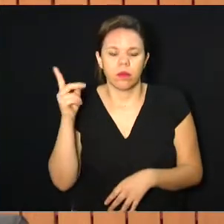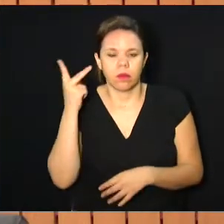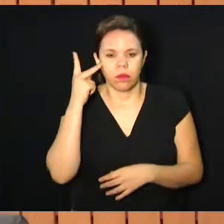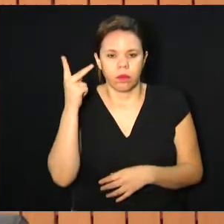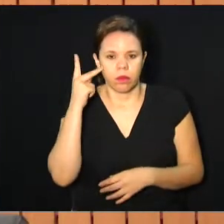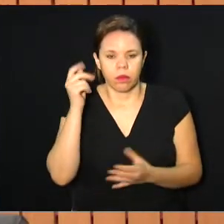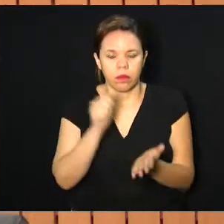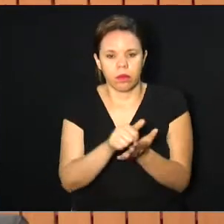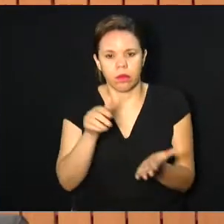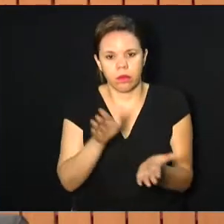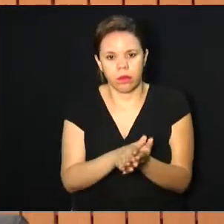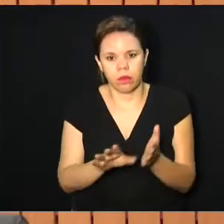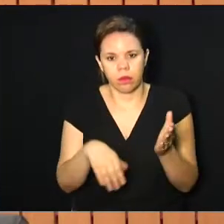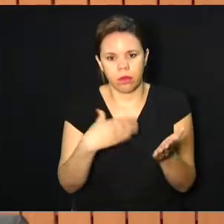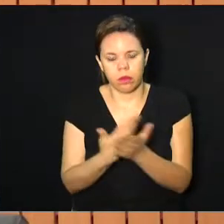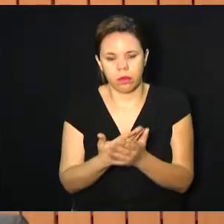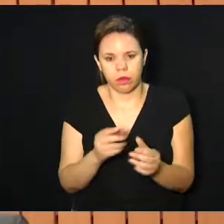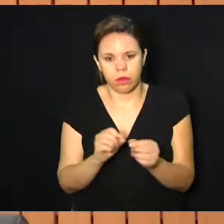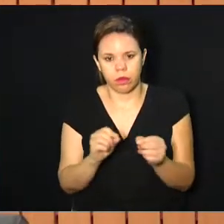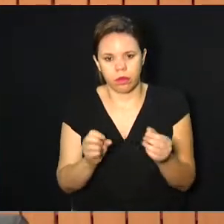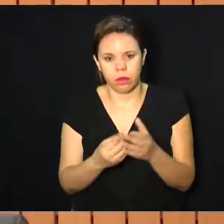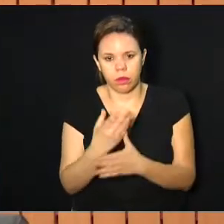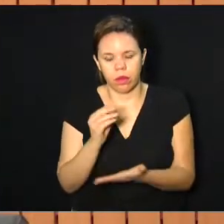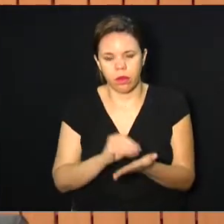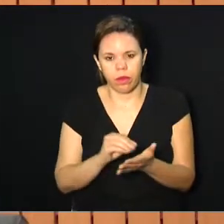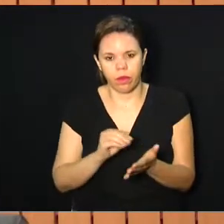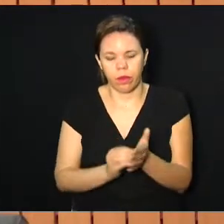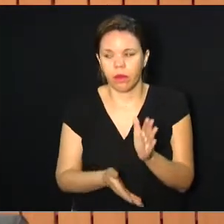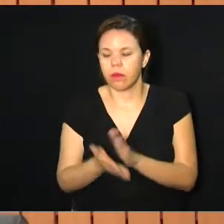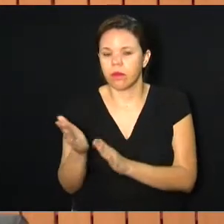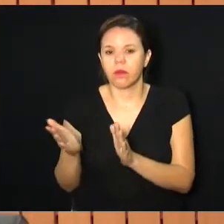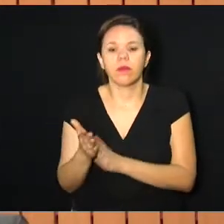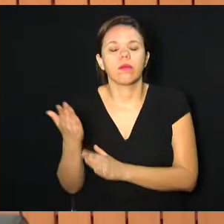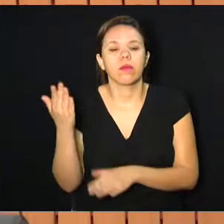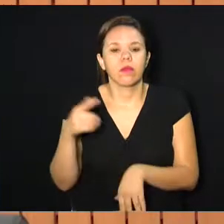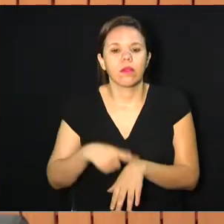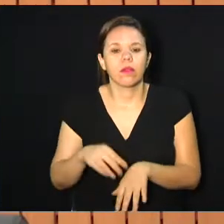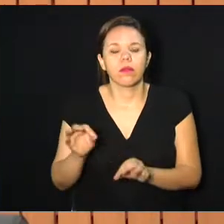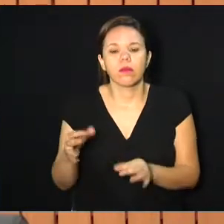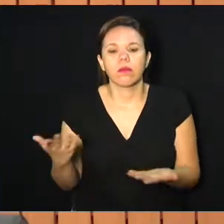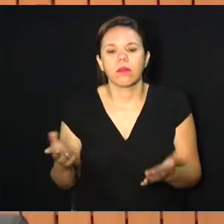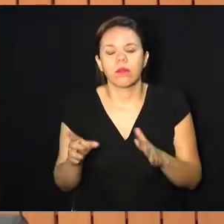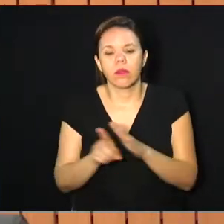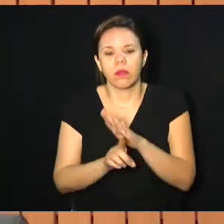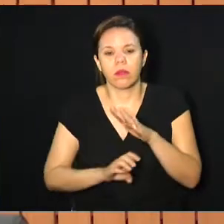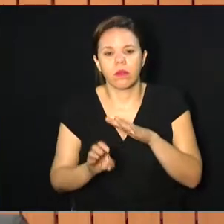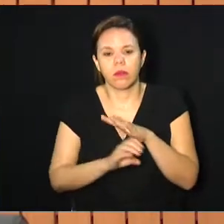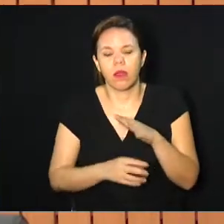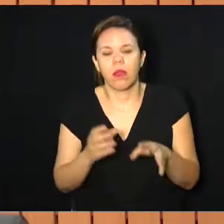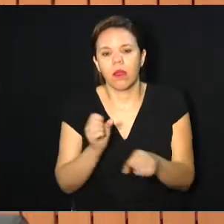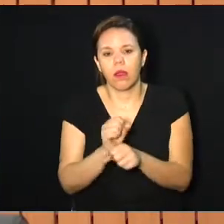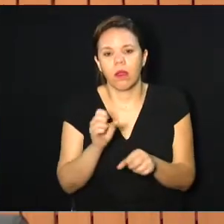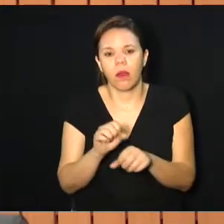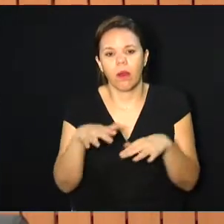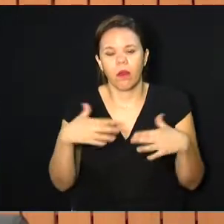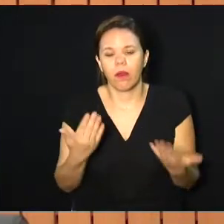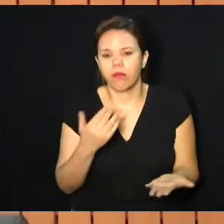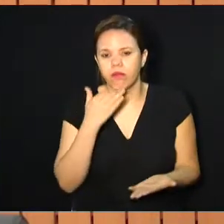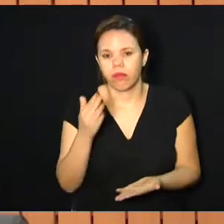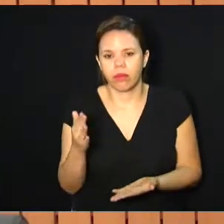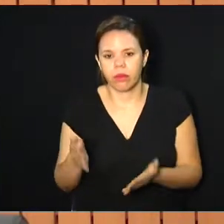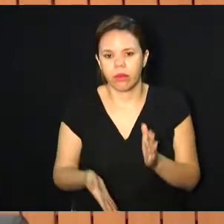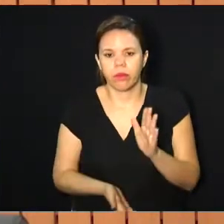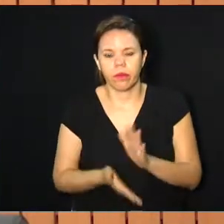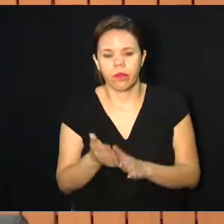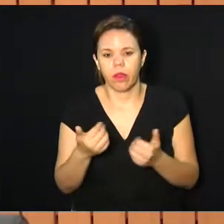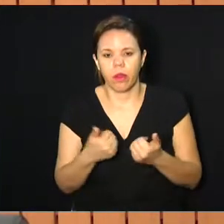multas são aplicadas até, por exemplo, por falta de partidas, mas os empresários já têm cálculos de quando não vale a pena ele sair,